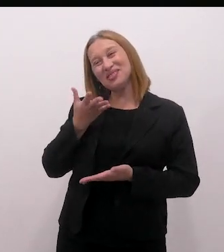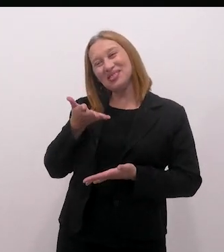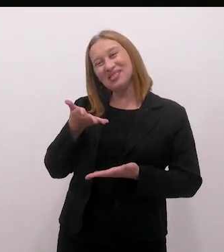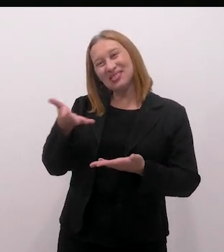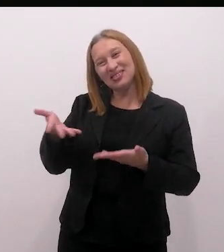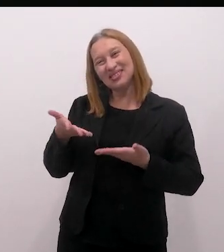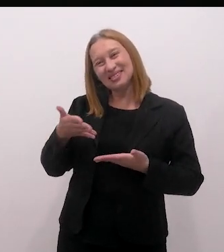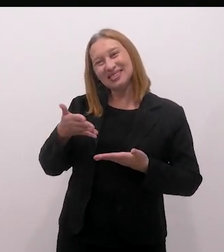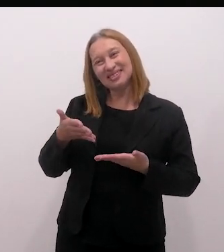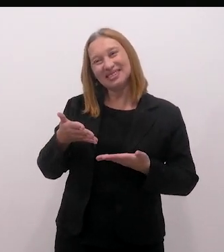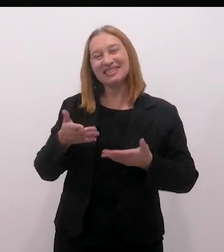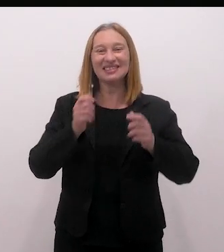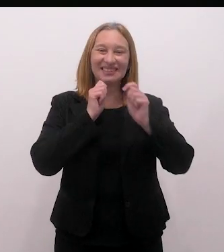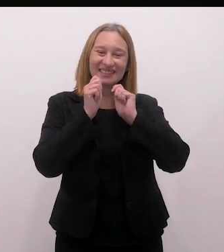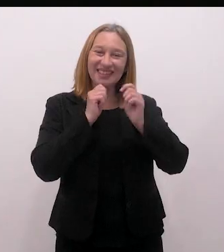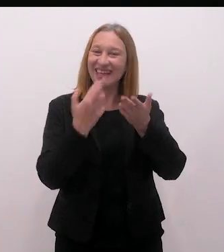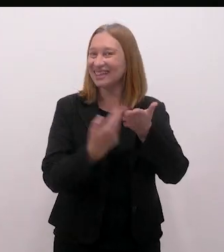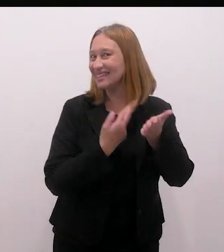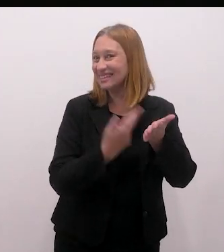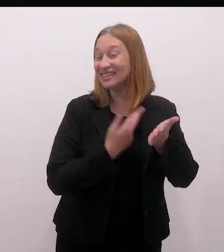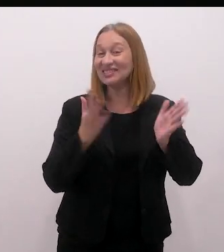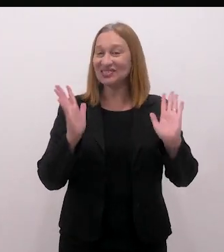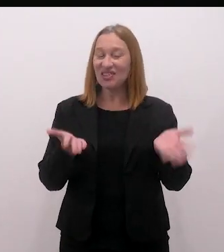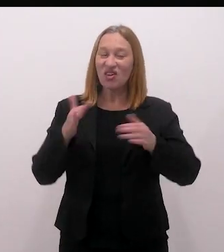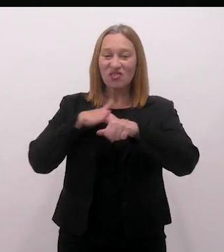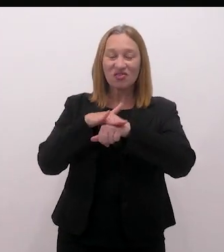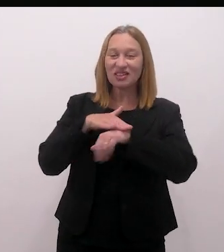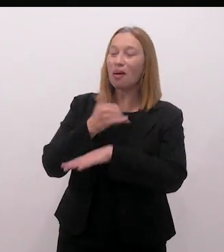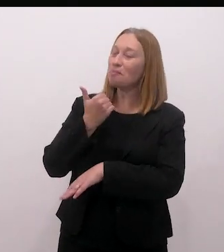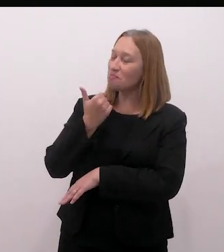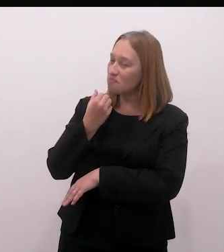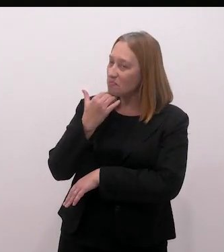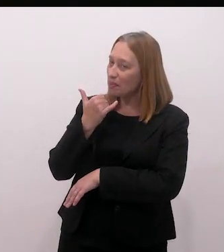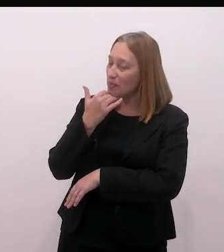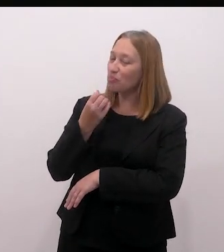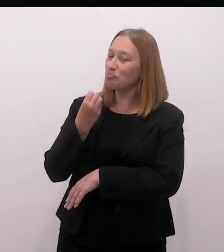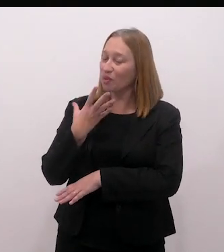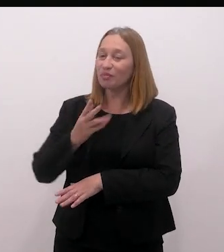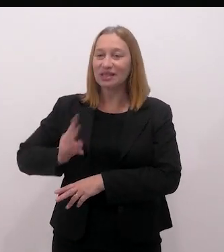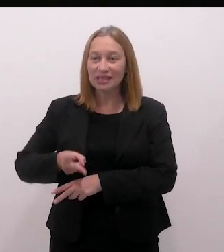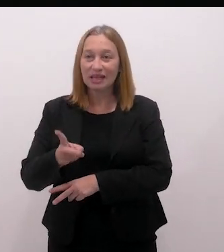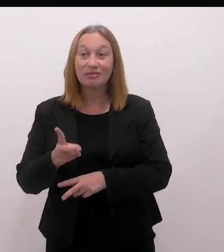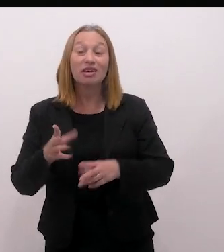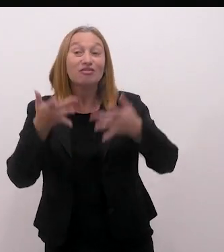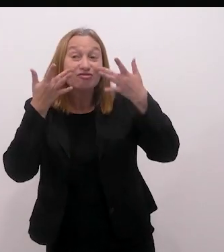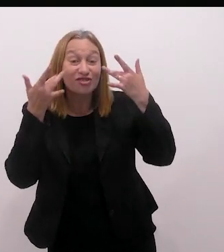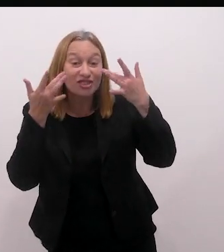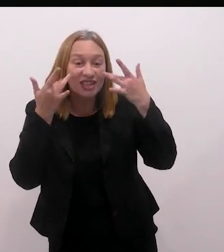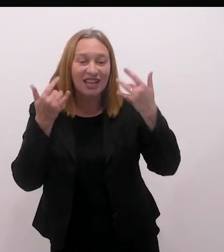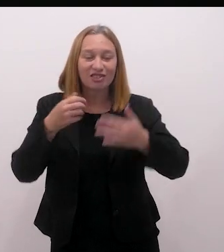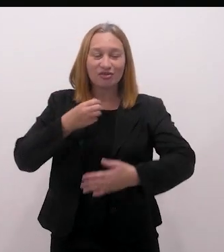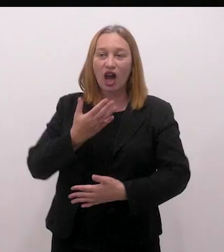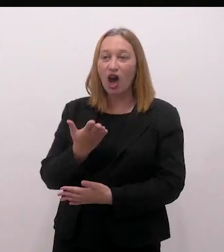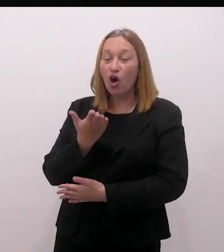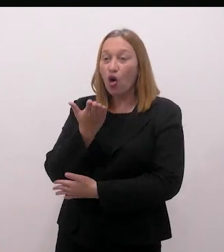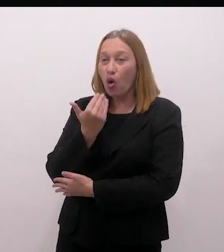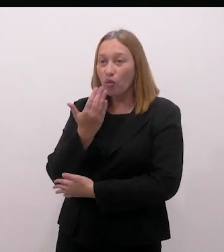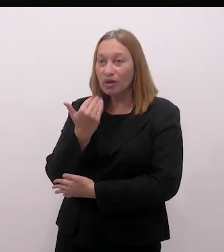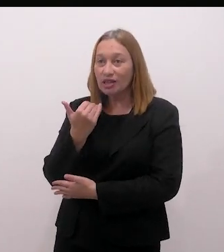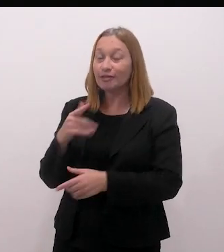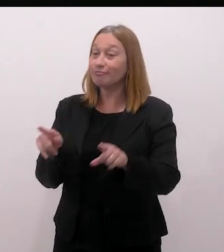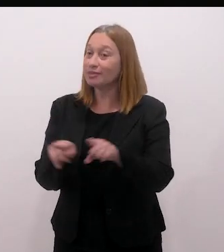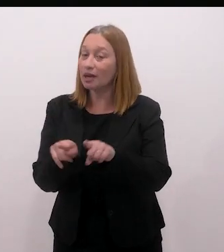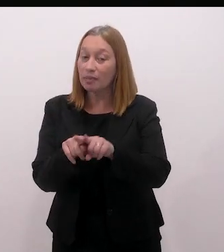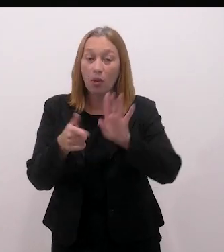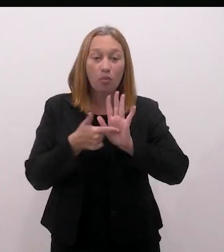Que bom ter a sua companhia no Alerj Revista de hoje, que tem conversa boa como sempre. Vamos de teatro à gastronomia,